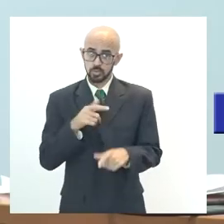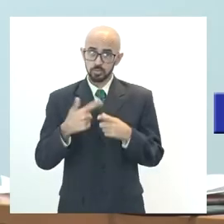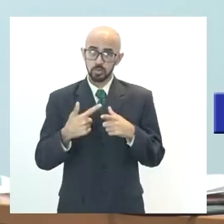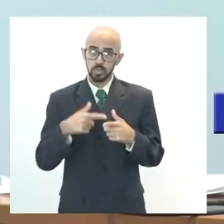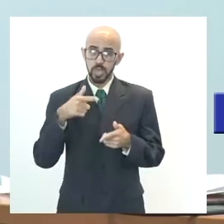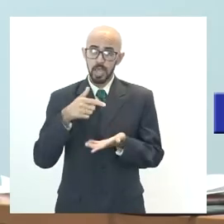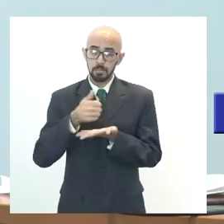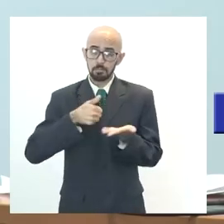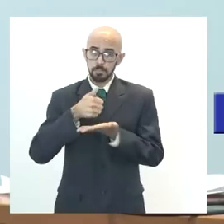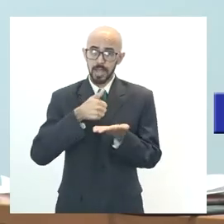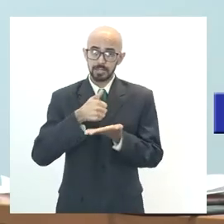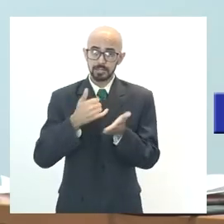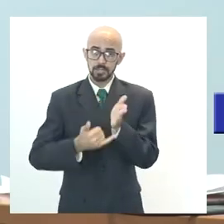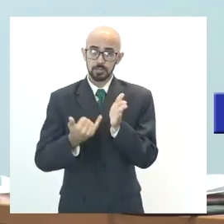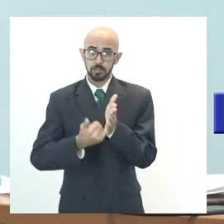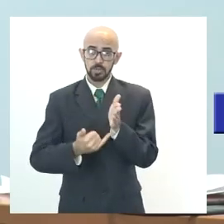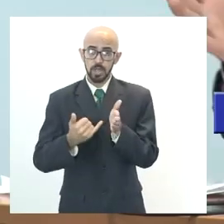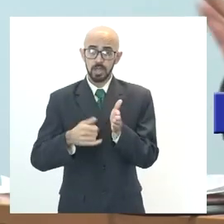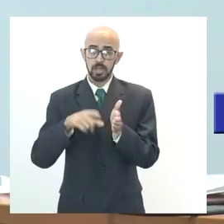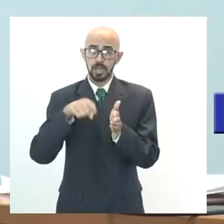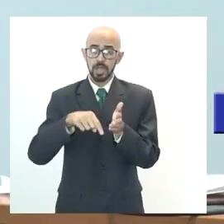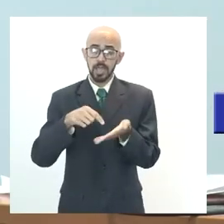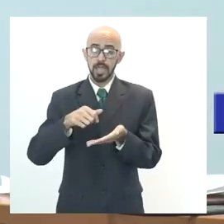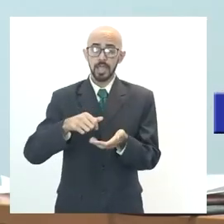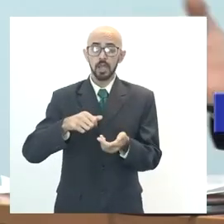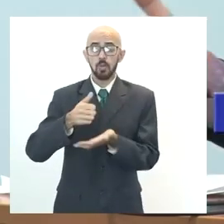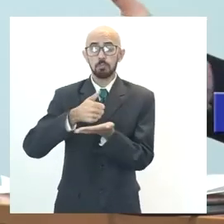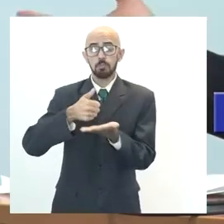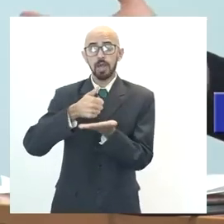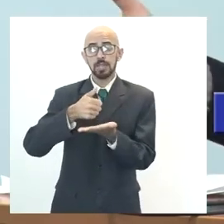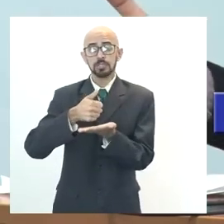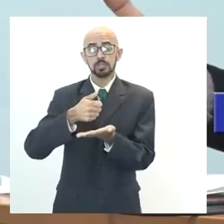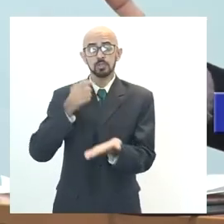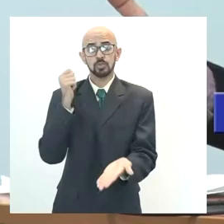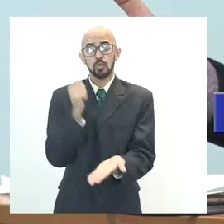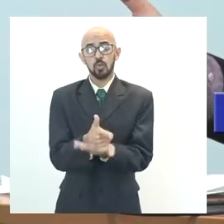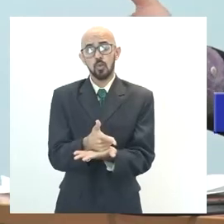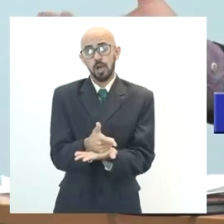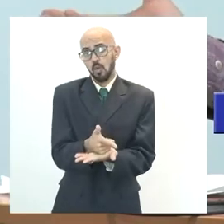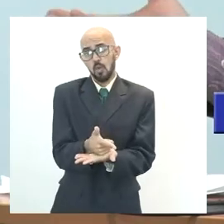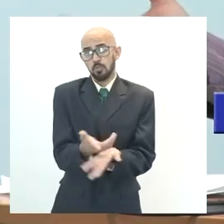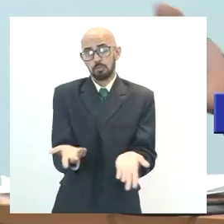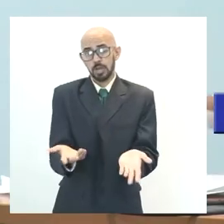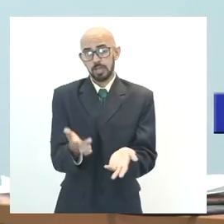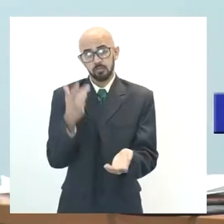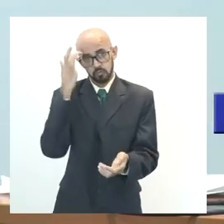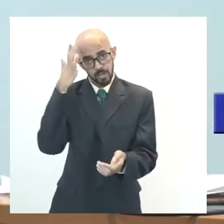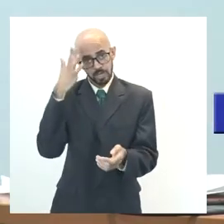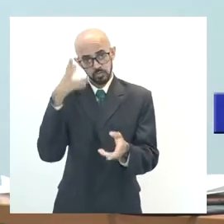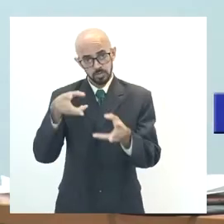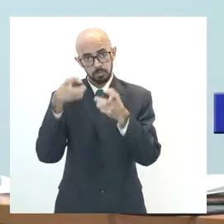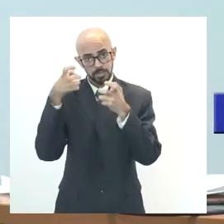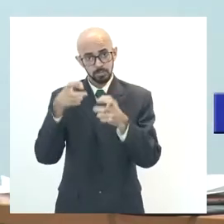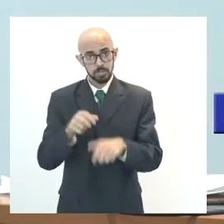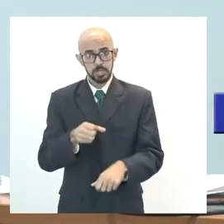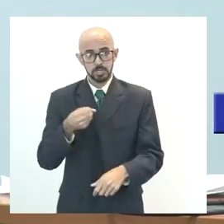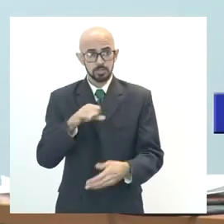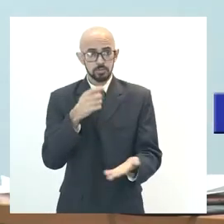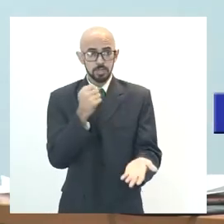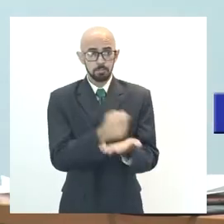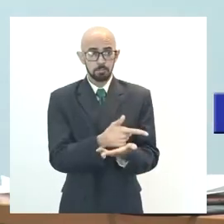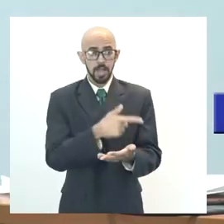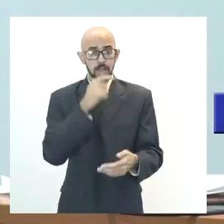baseada na tributação sobre o consumo e o consumo É fácil de perceber o consumo se você paga um pãozinho